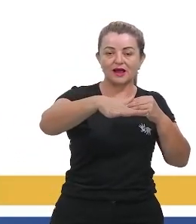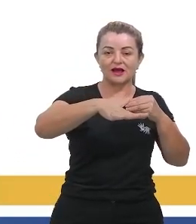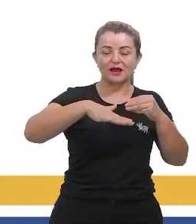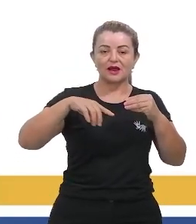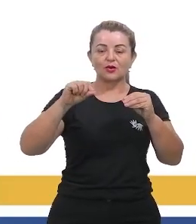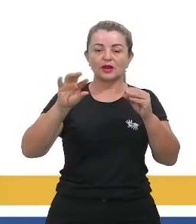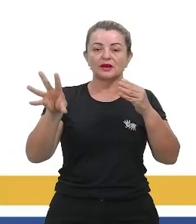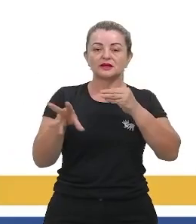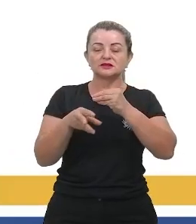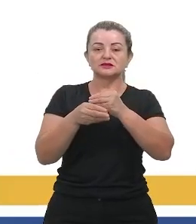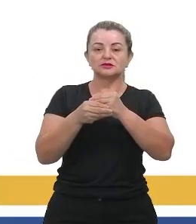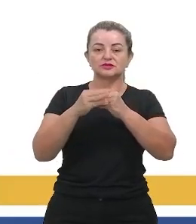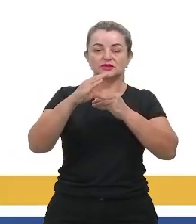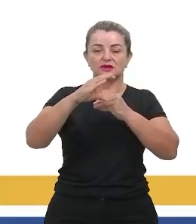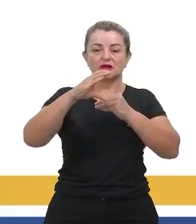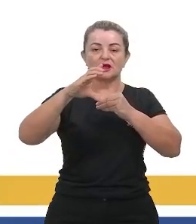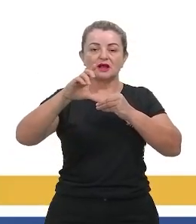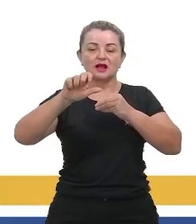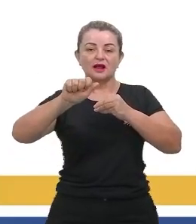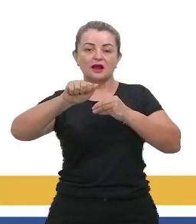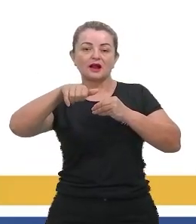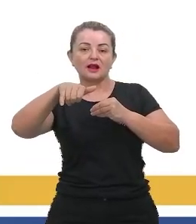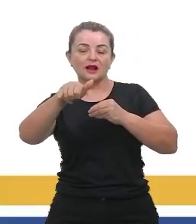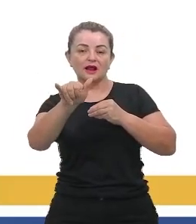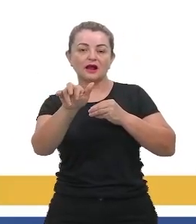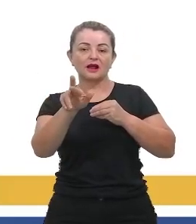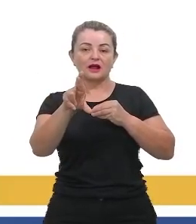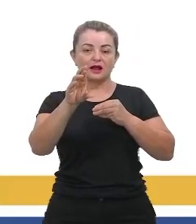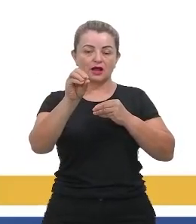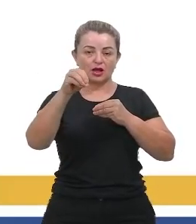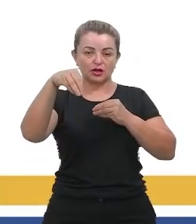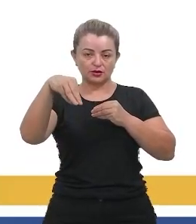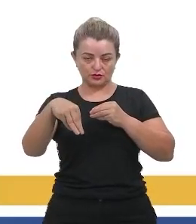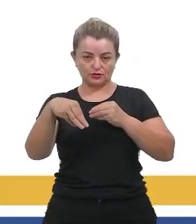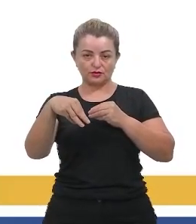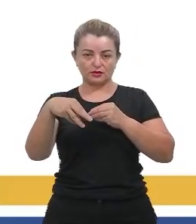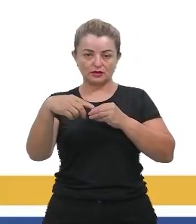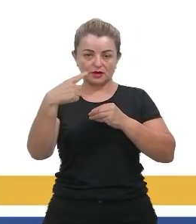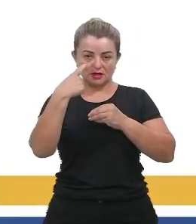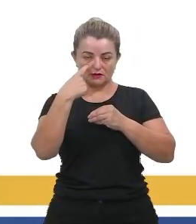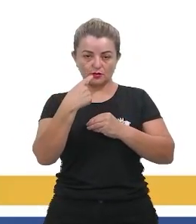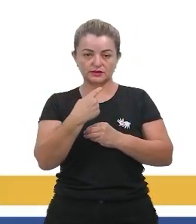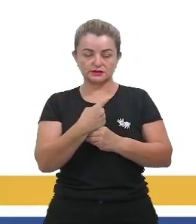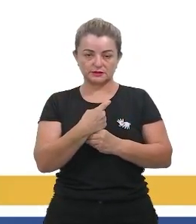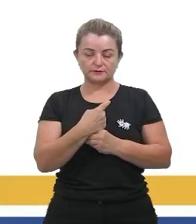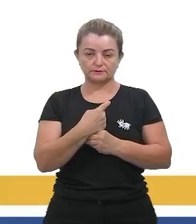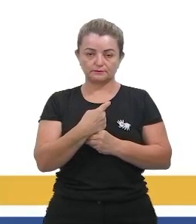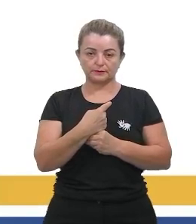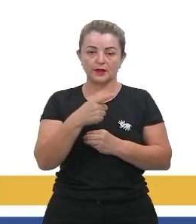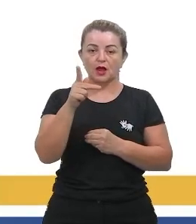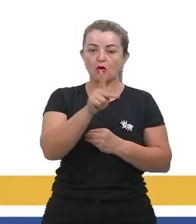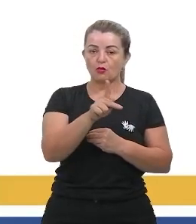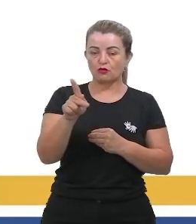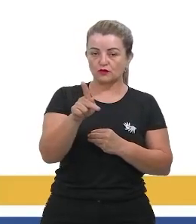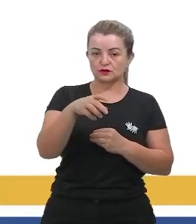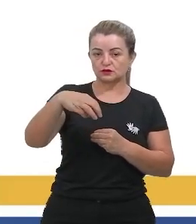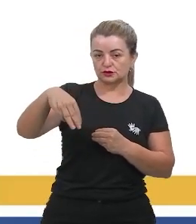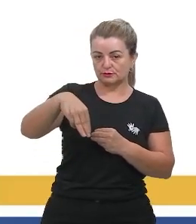Nós temos a ideia do teorema, né, na imagem número 1, onde ele apresenta o próprio teorema de Pitágoras. Um professor de matemática